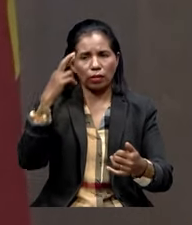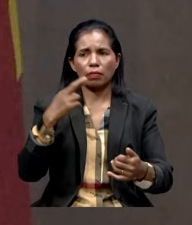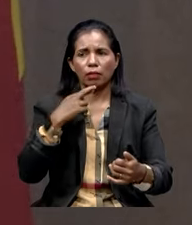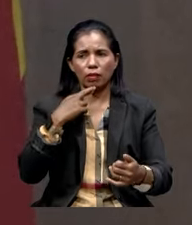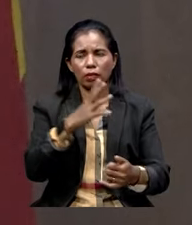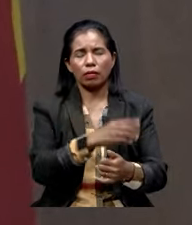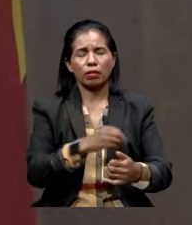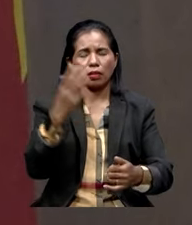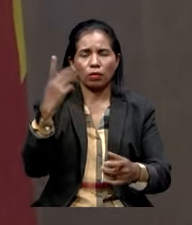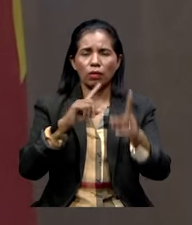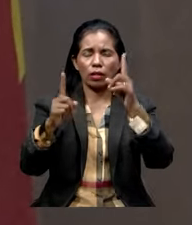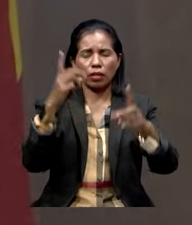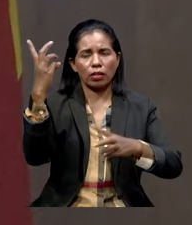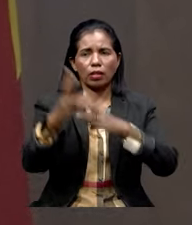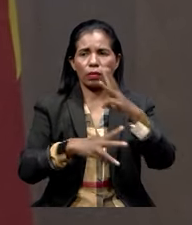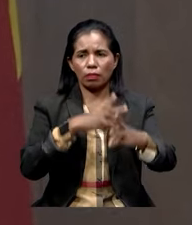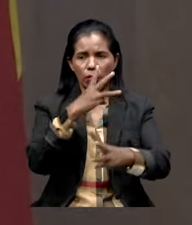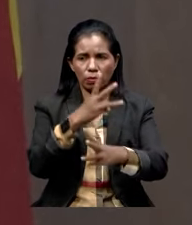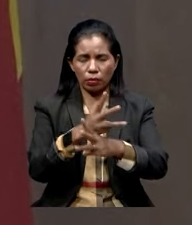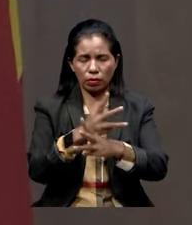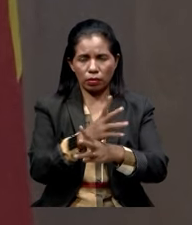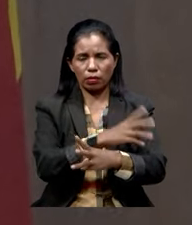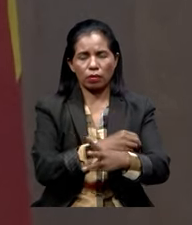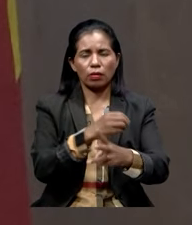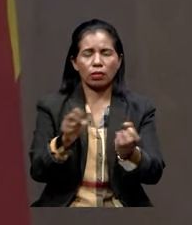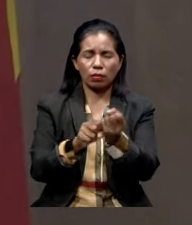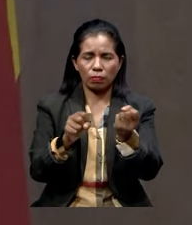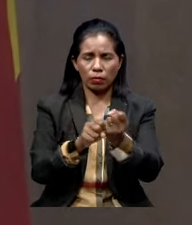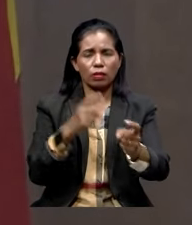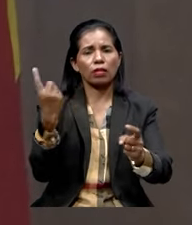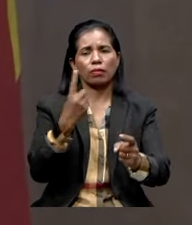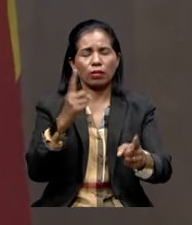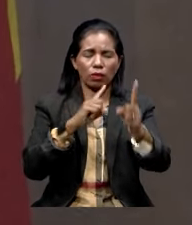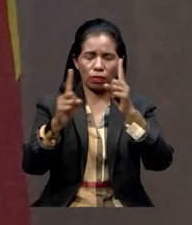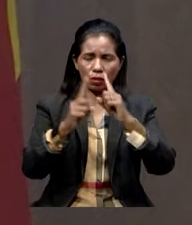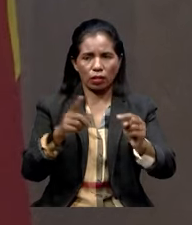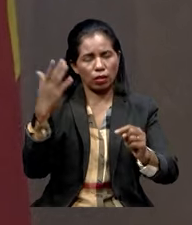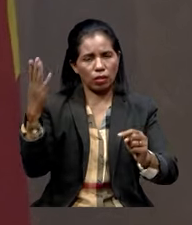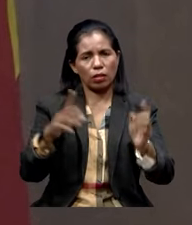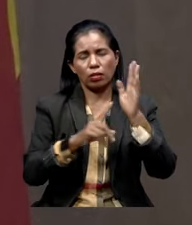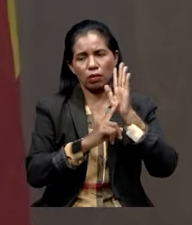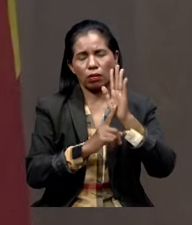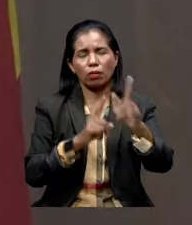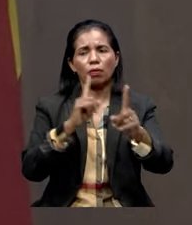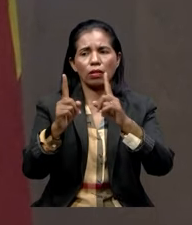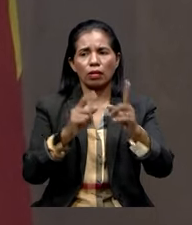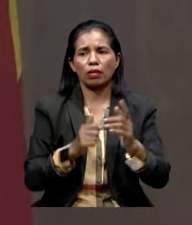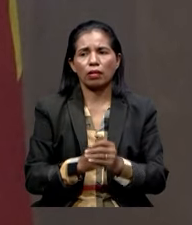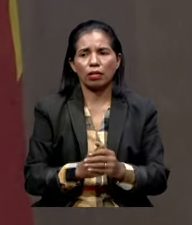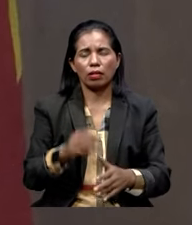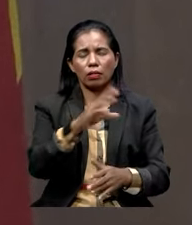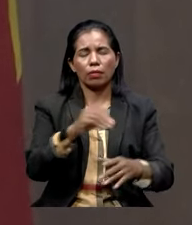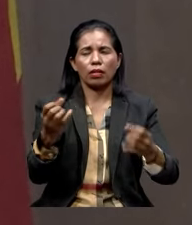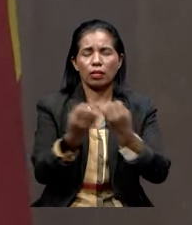corria ao mundo, falando aos incrédulos e dizendo-lhes que a